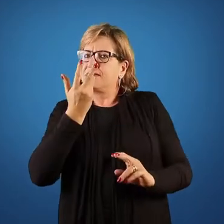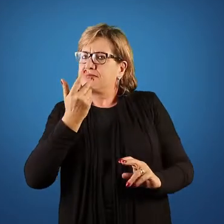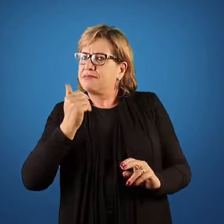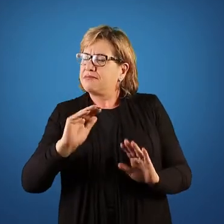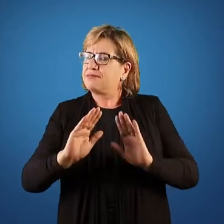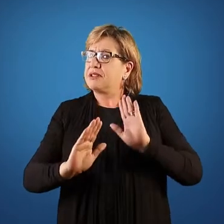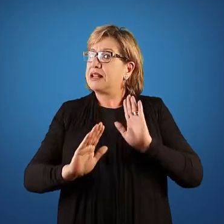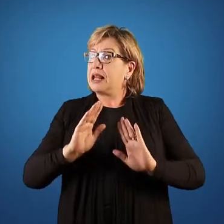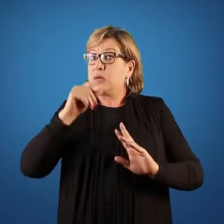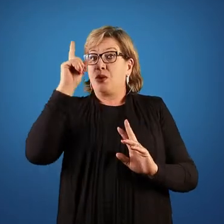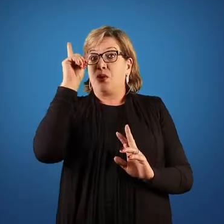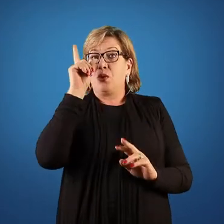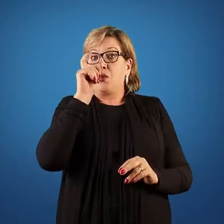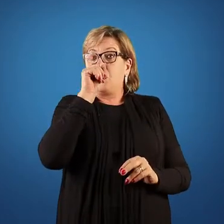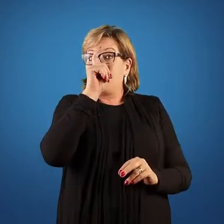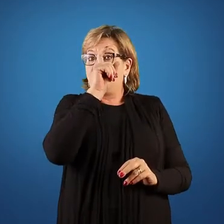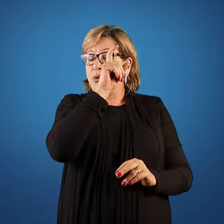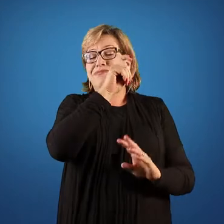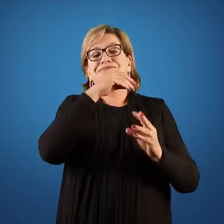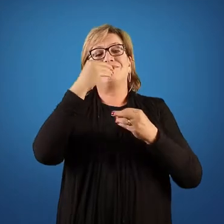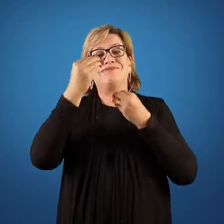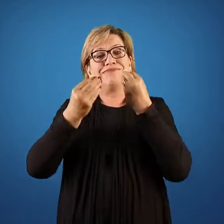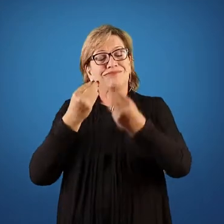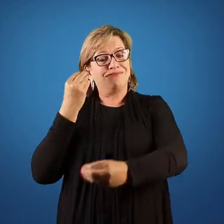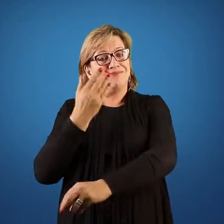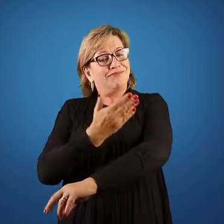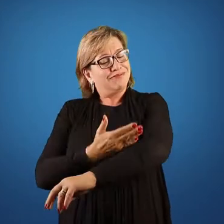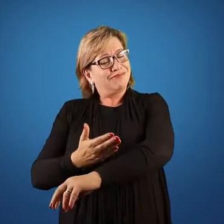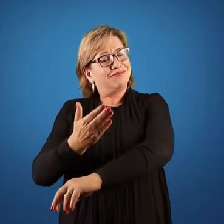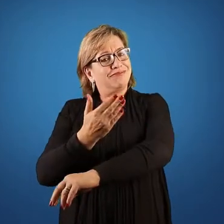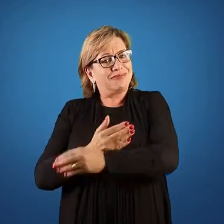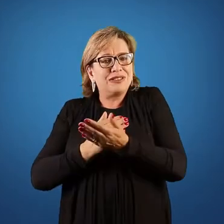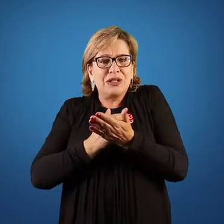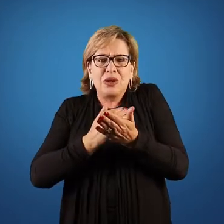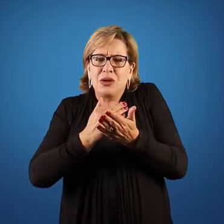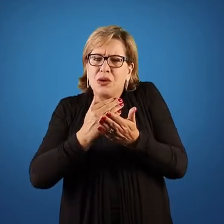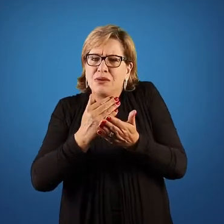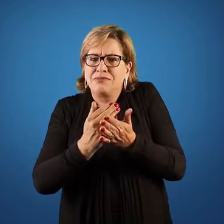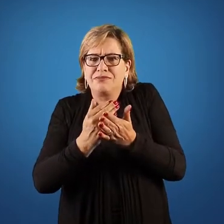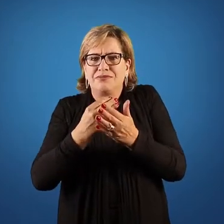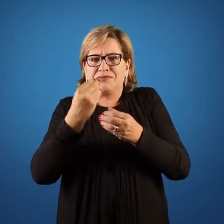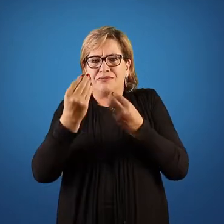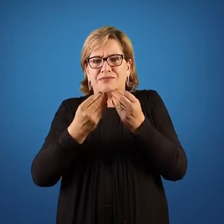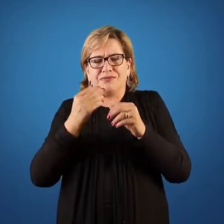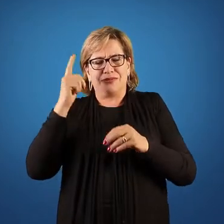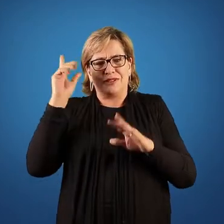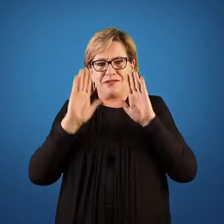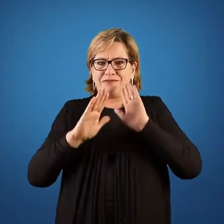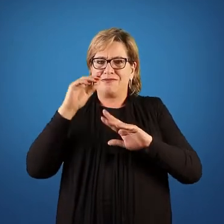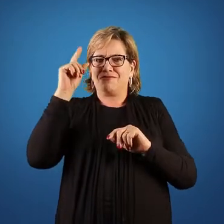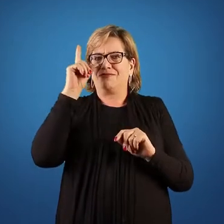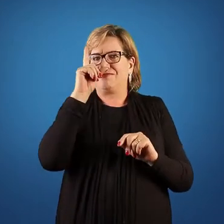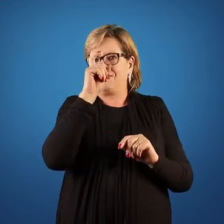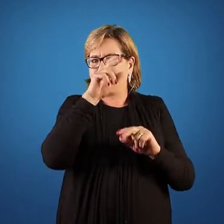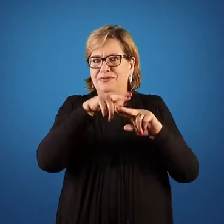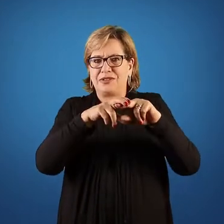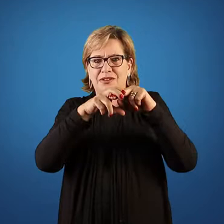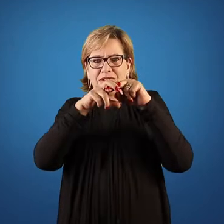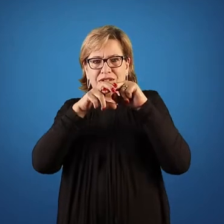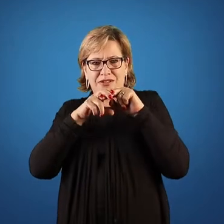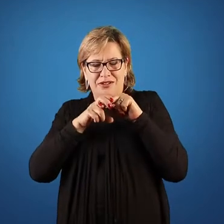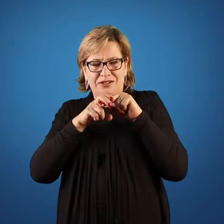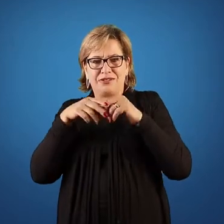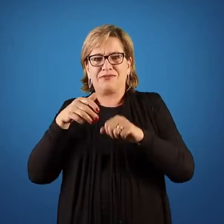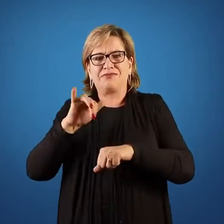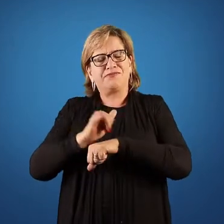ter dificuldade com esse início aí do trabalho com o tecido. Por isso, uma das